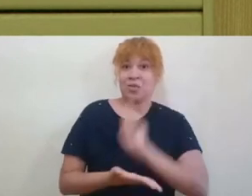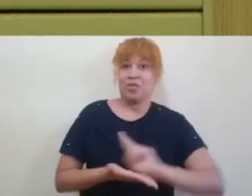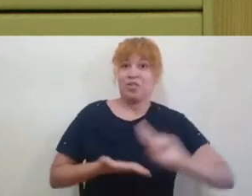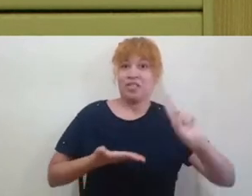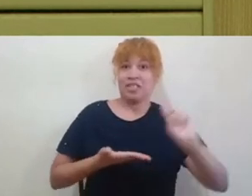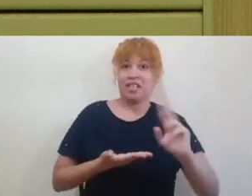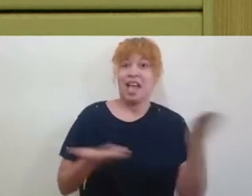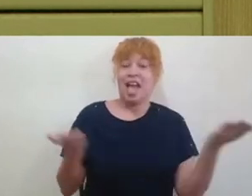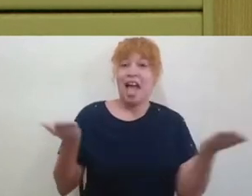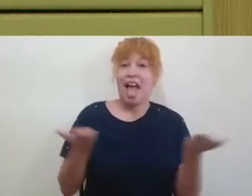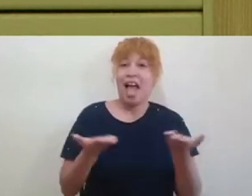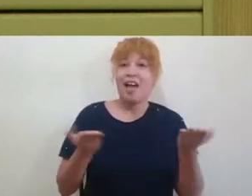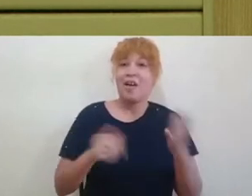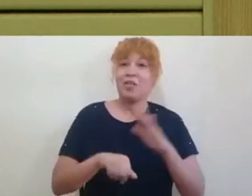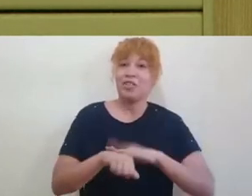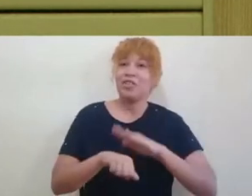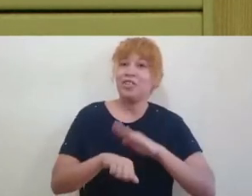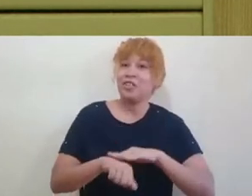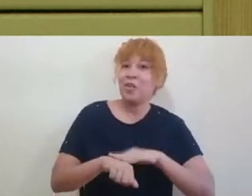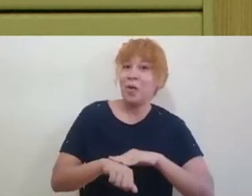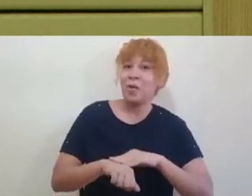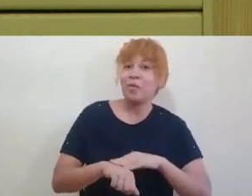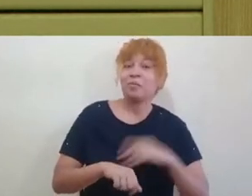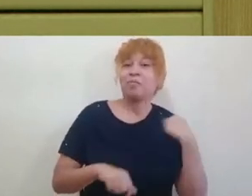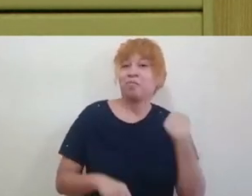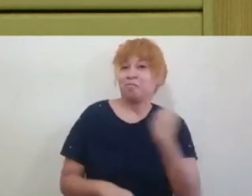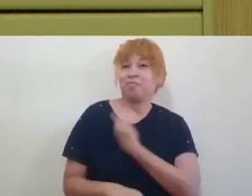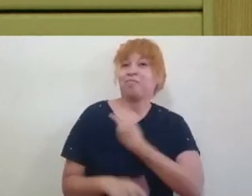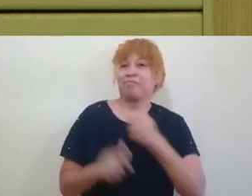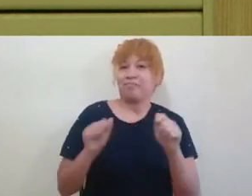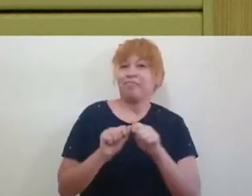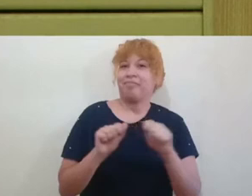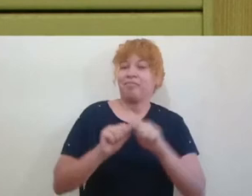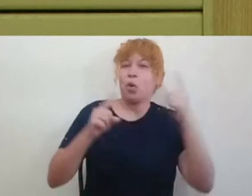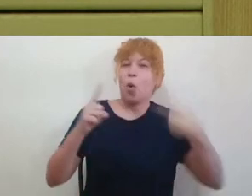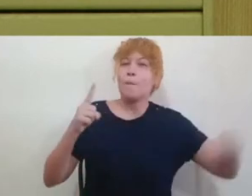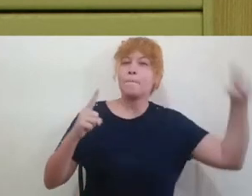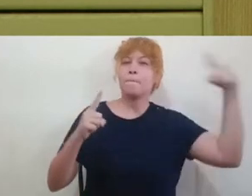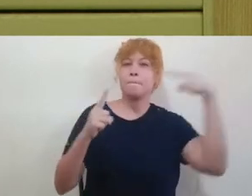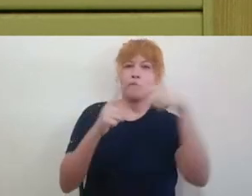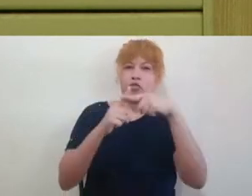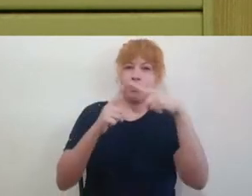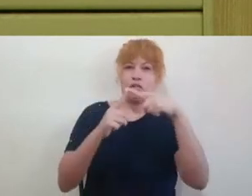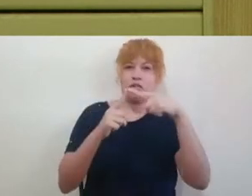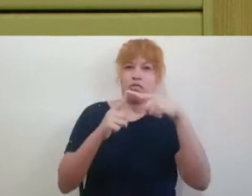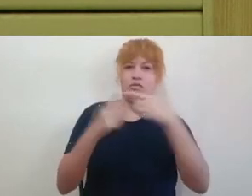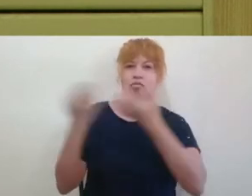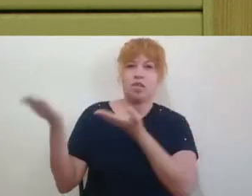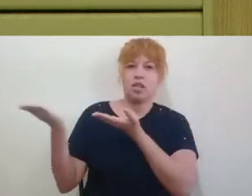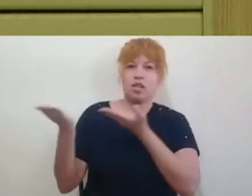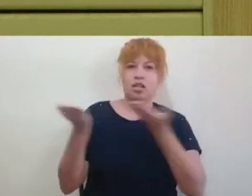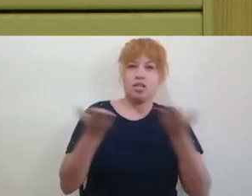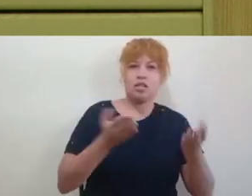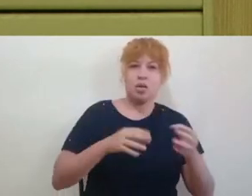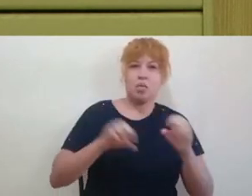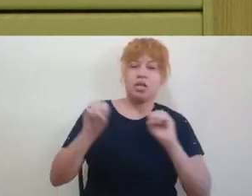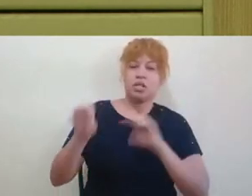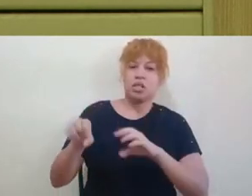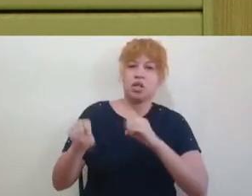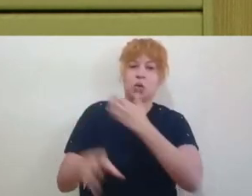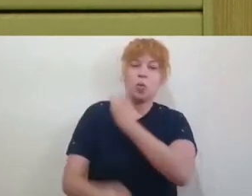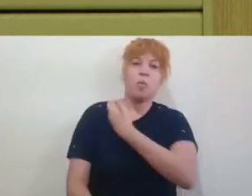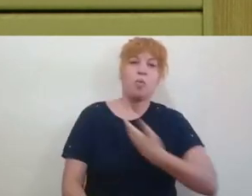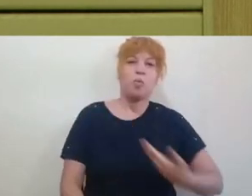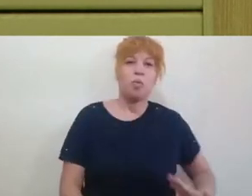festejar o momento em que temos a vida e que estamos nesta universidade